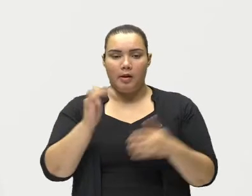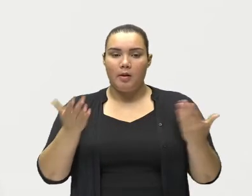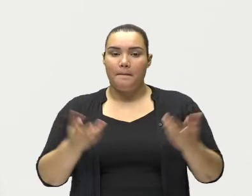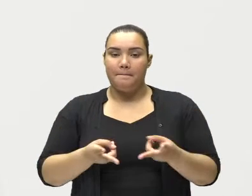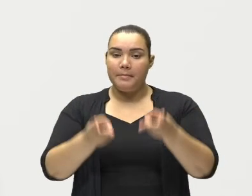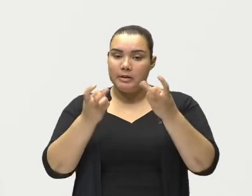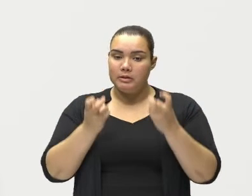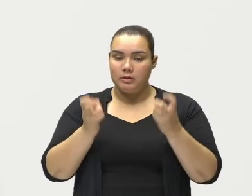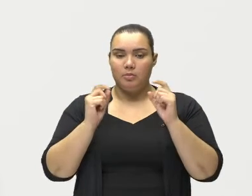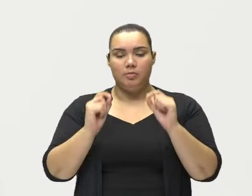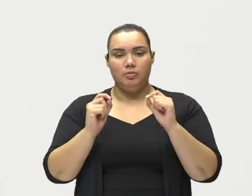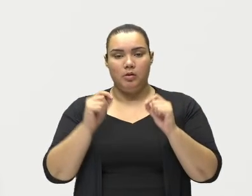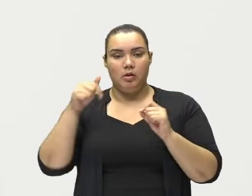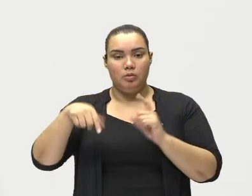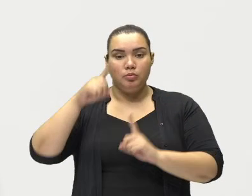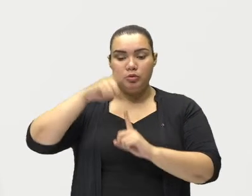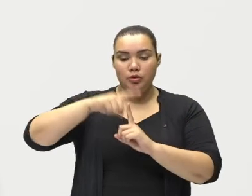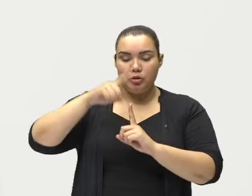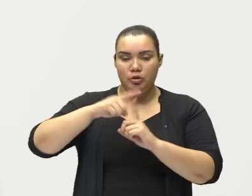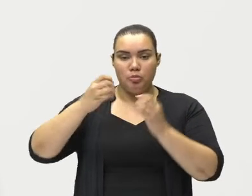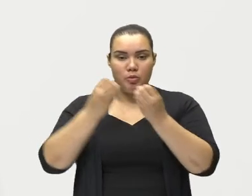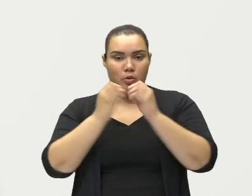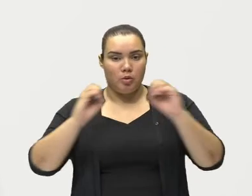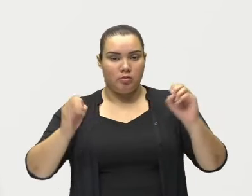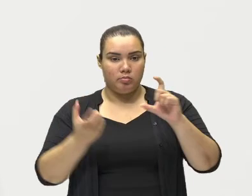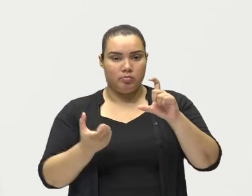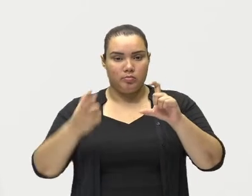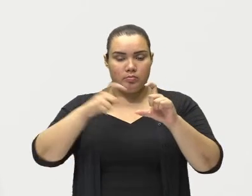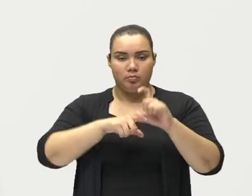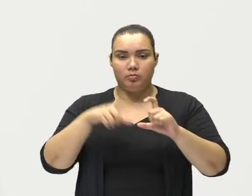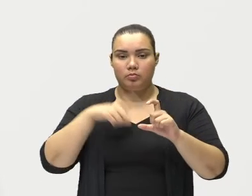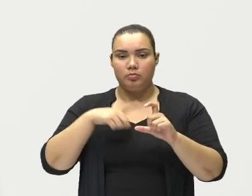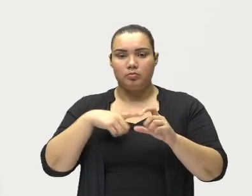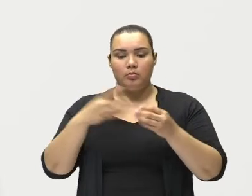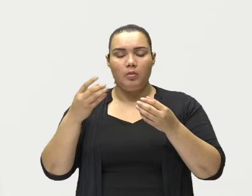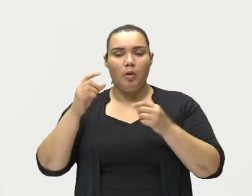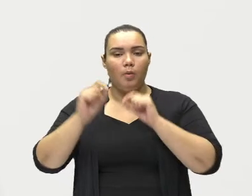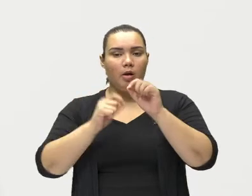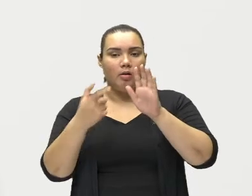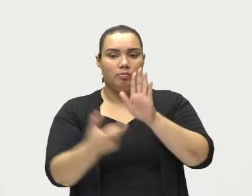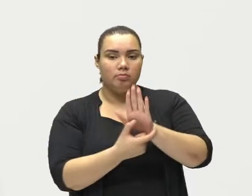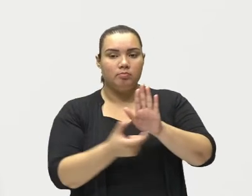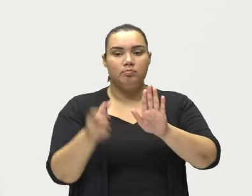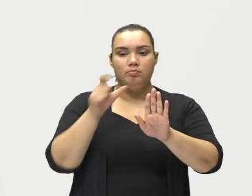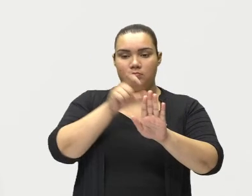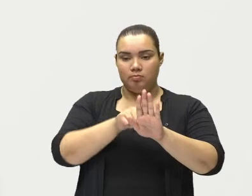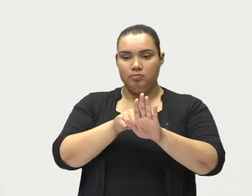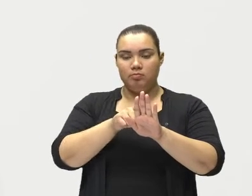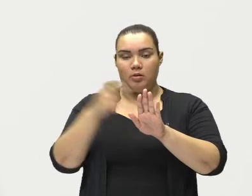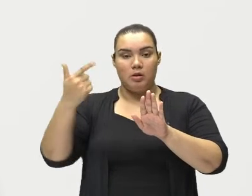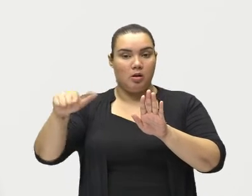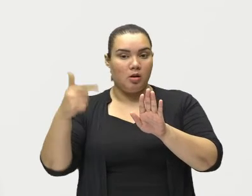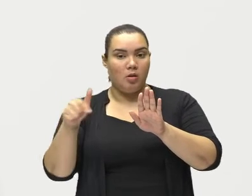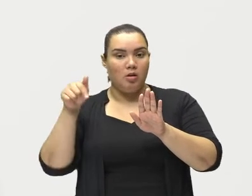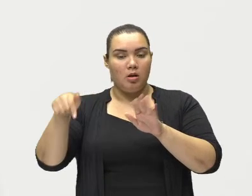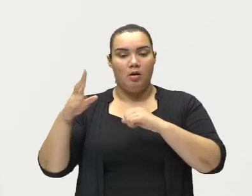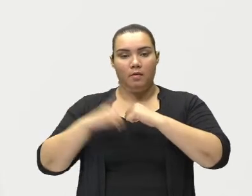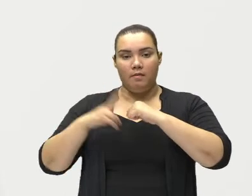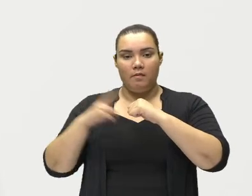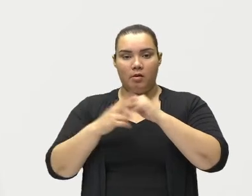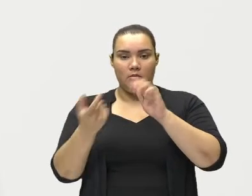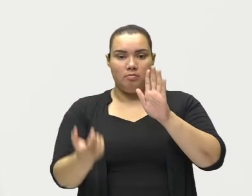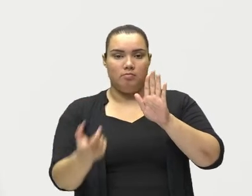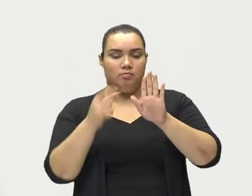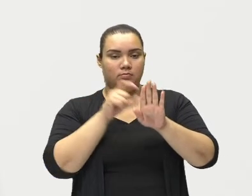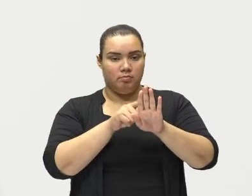tipo de oração subordinada, ele vai ter uma elipse no verbo. Ele não vai existir esse verbo aqui, ó, ele não vai